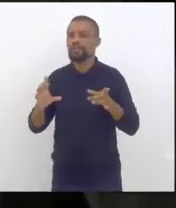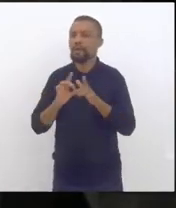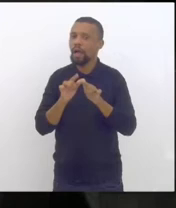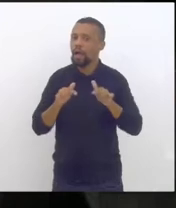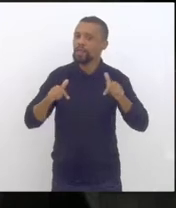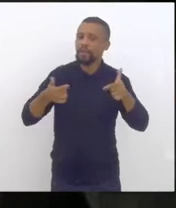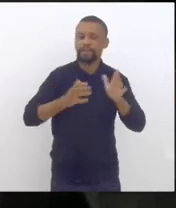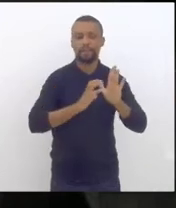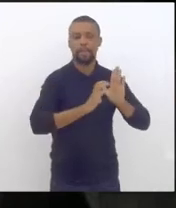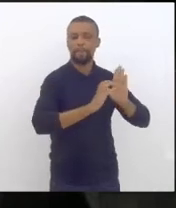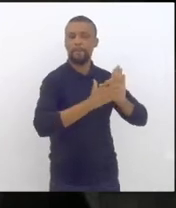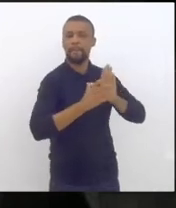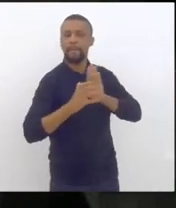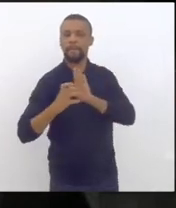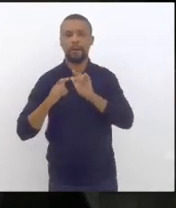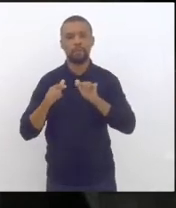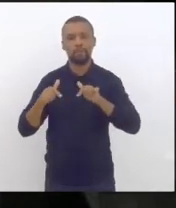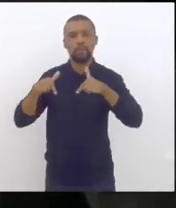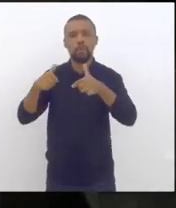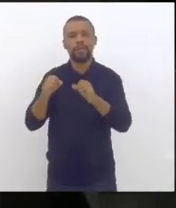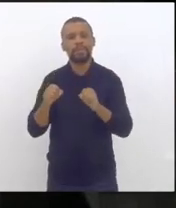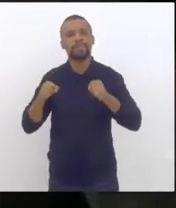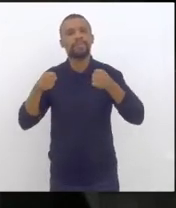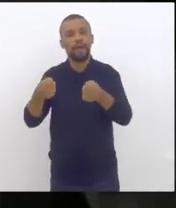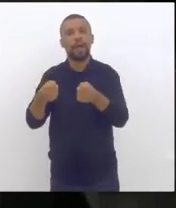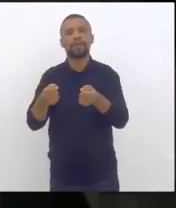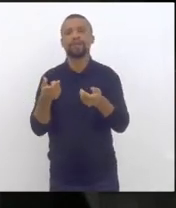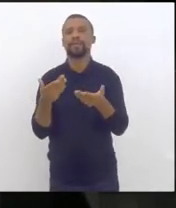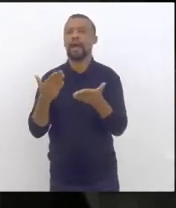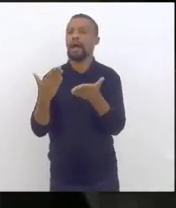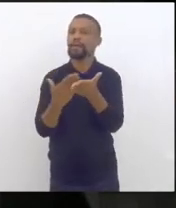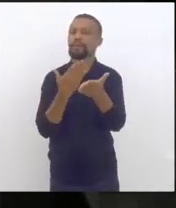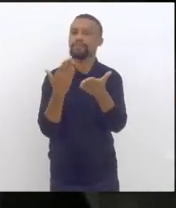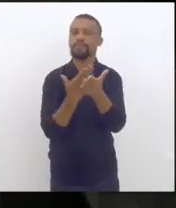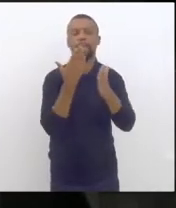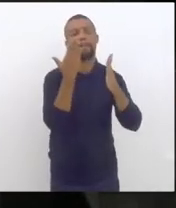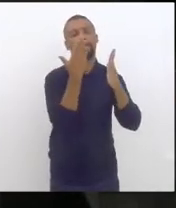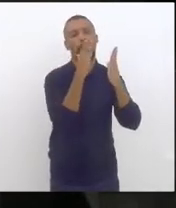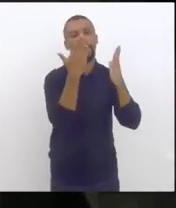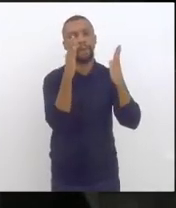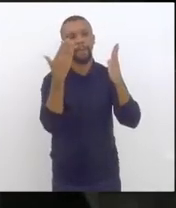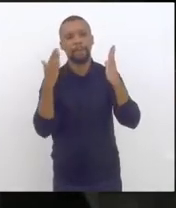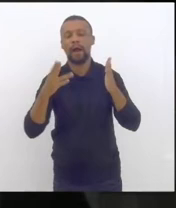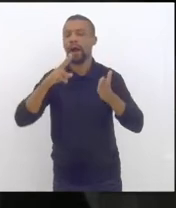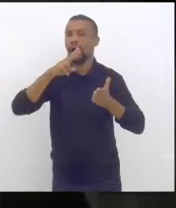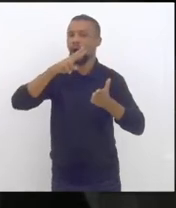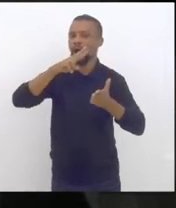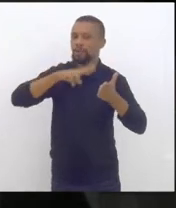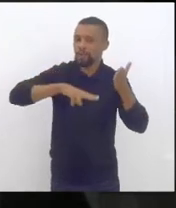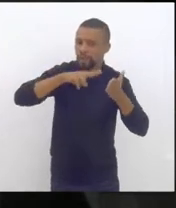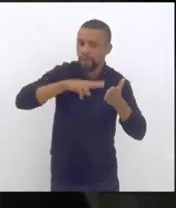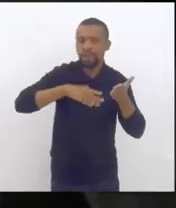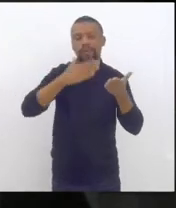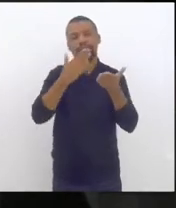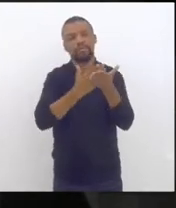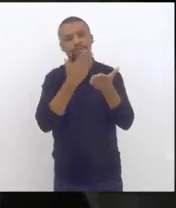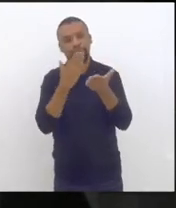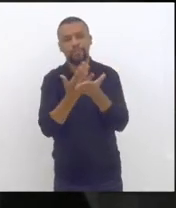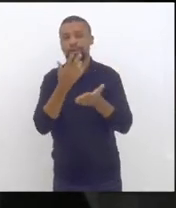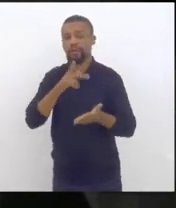em defesa uma das bibliotecas do livro da Leitura que o presídio nesta casa